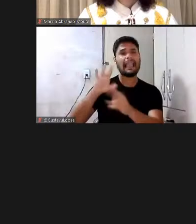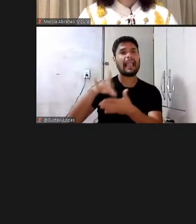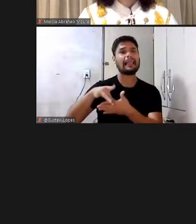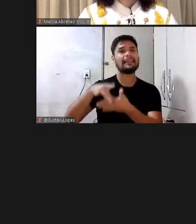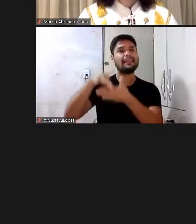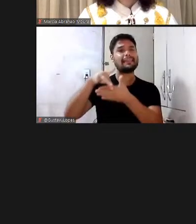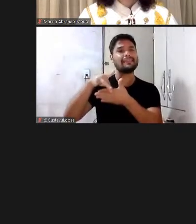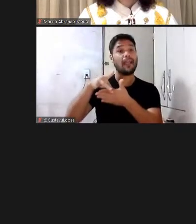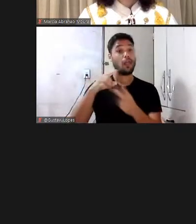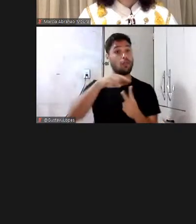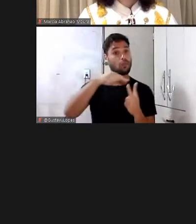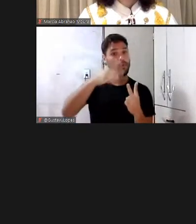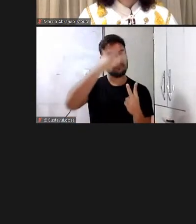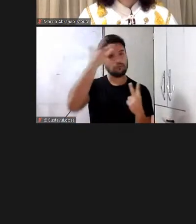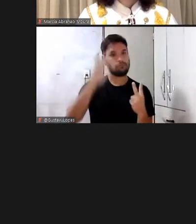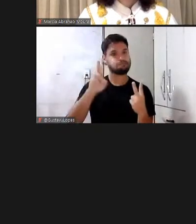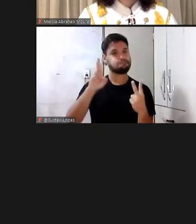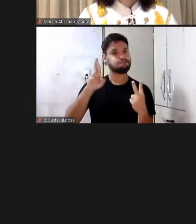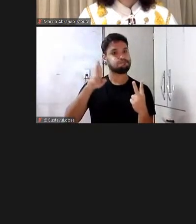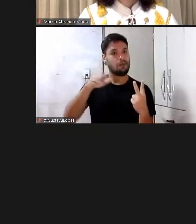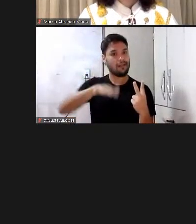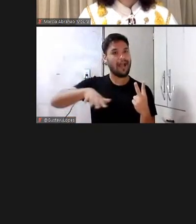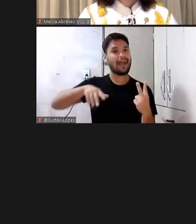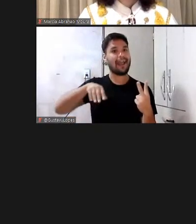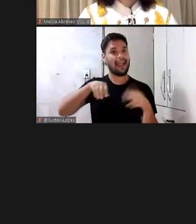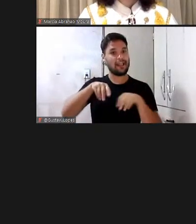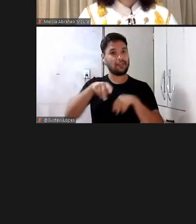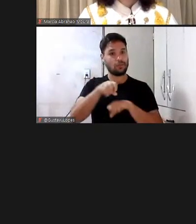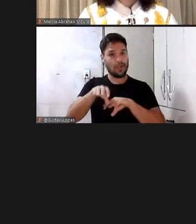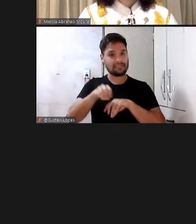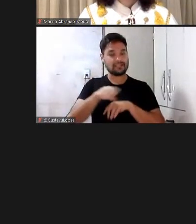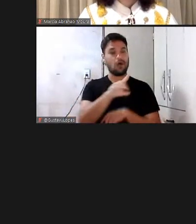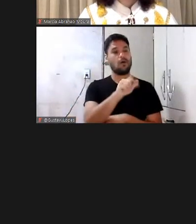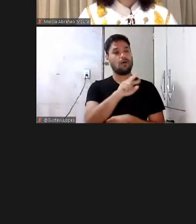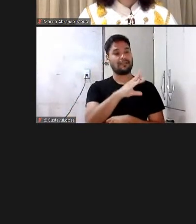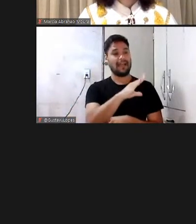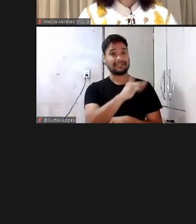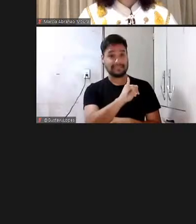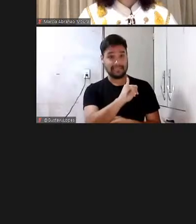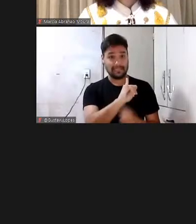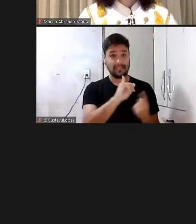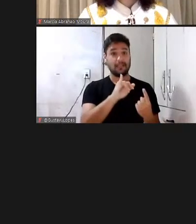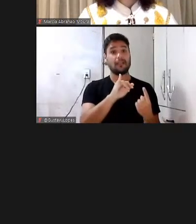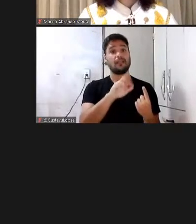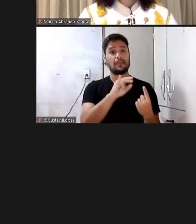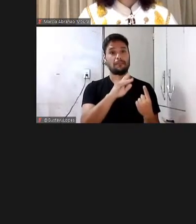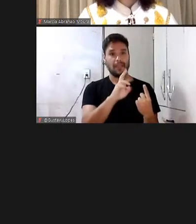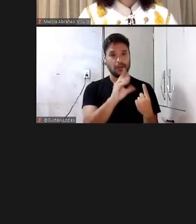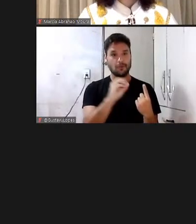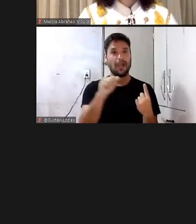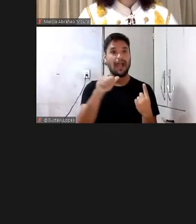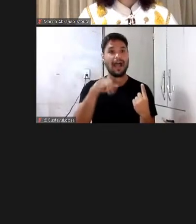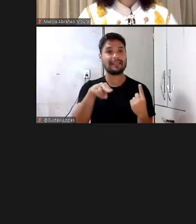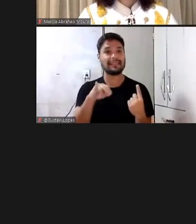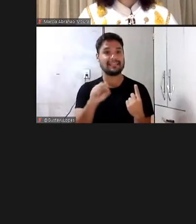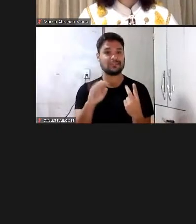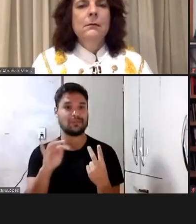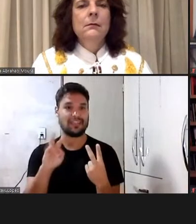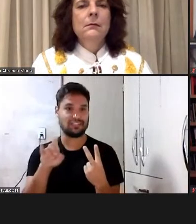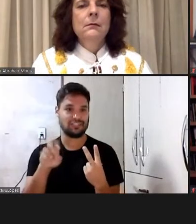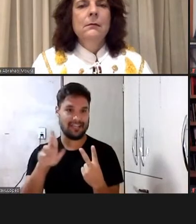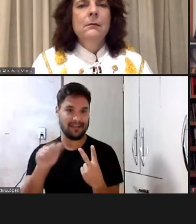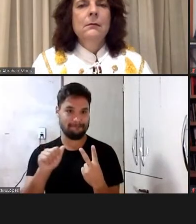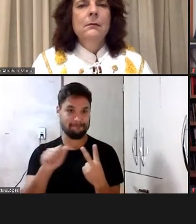notáveis educadores, Darcy Ribeiro e Anísio Teixeira, com o entendimento de que a universidade é